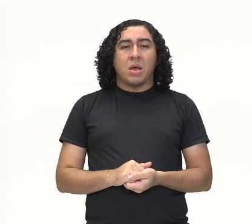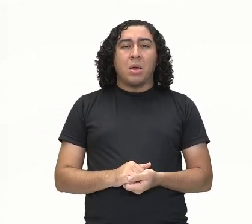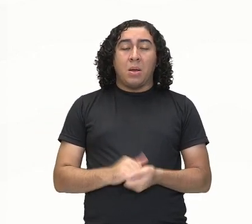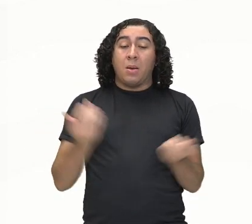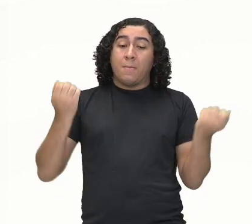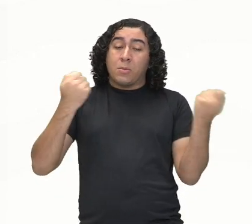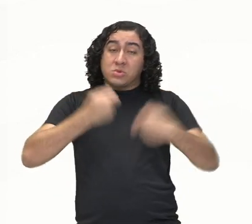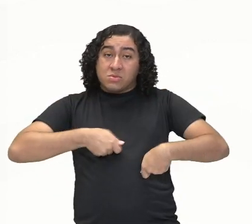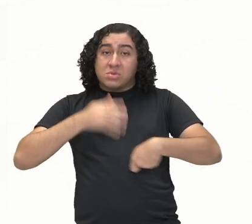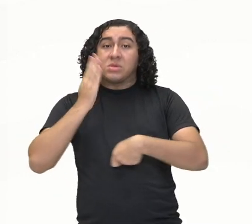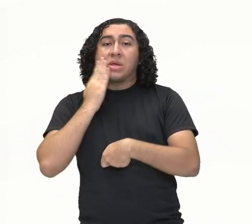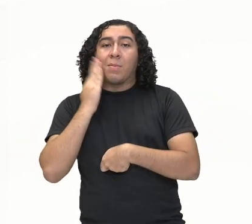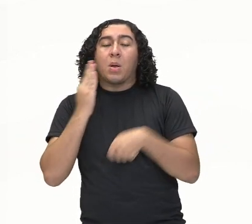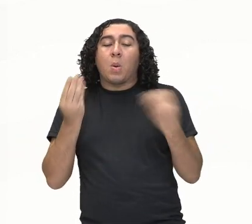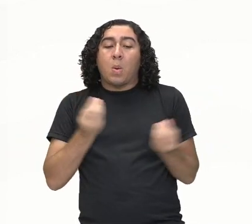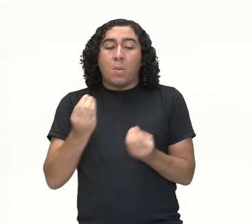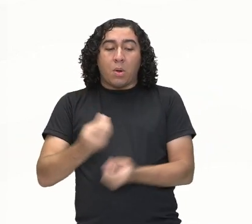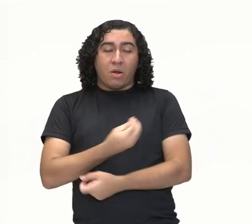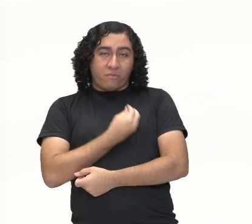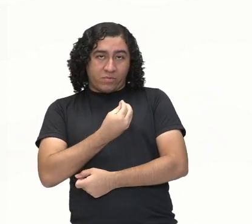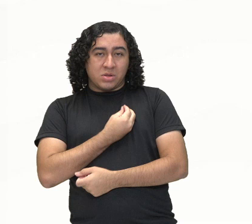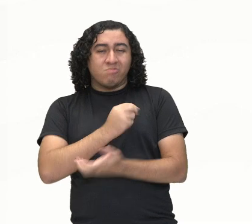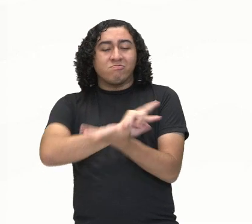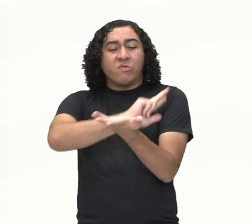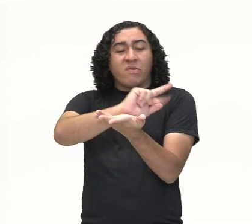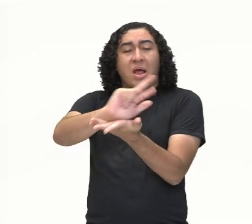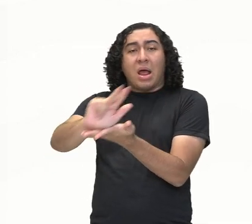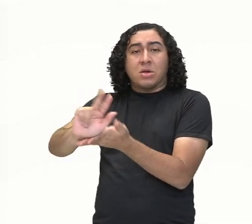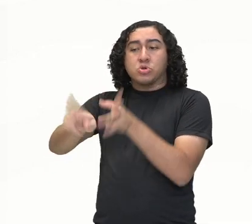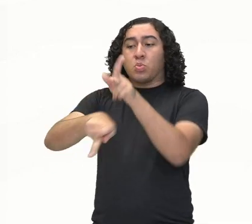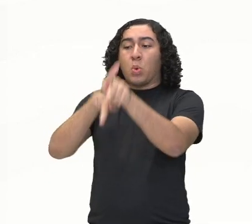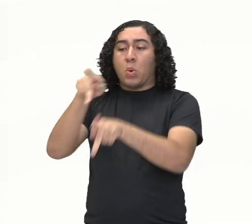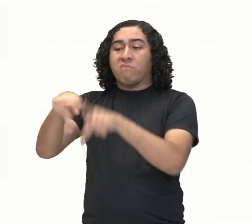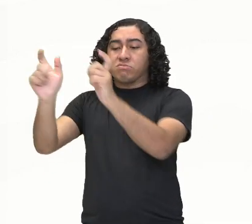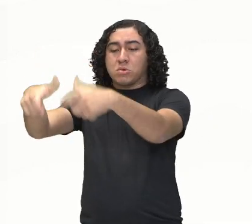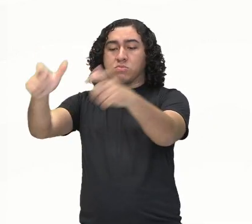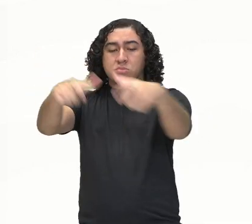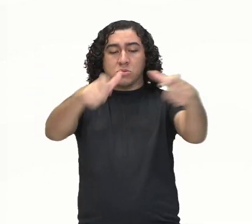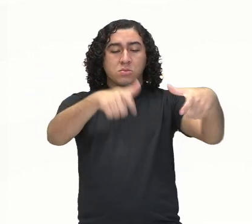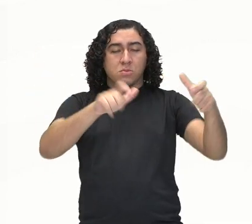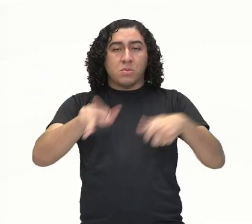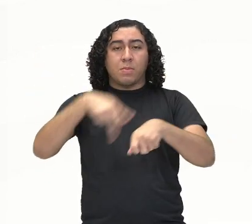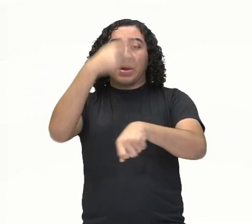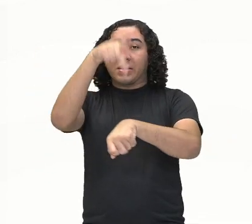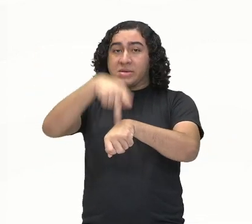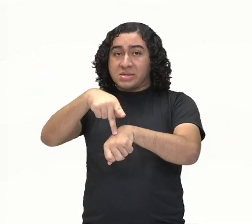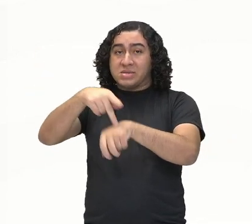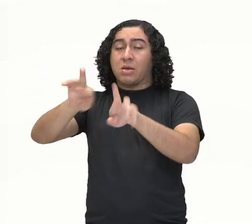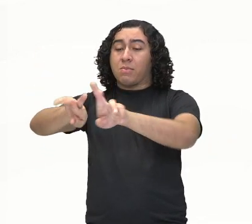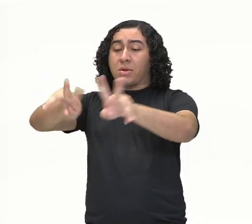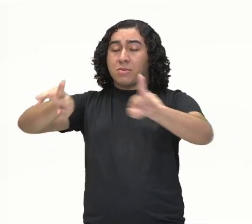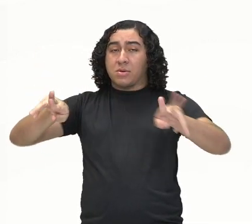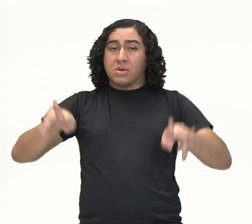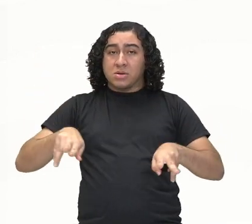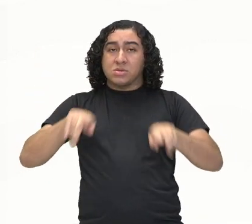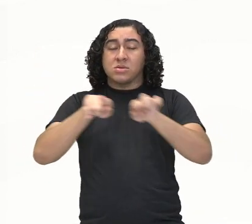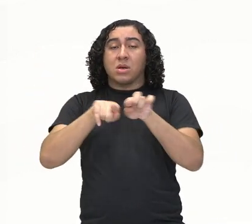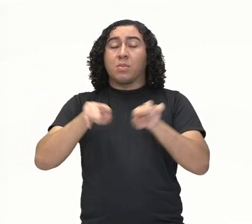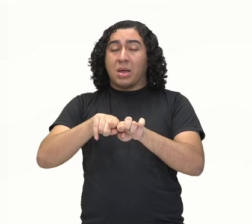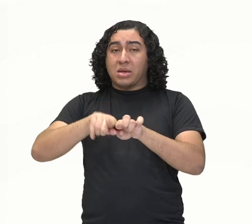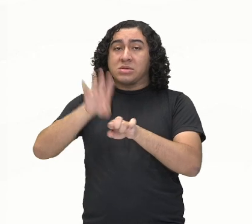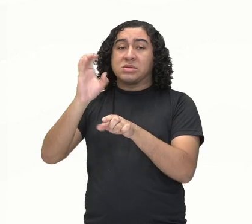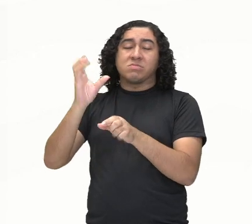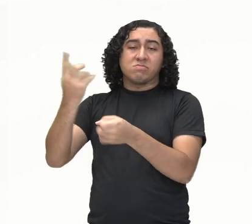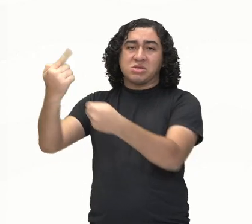a qualidade de vida em diferentes populações, né, em diferentes países, em diferentes